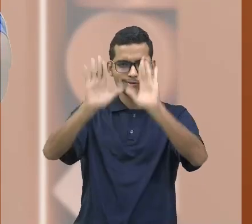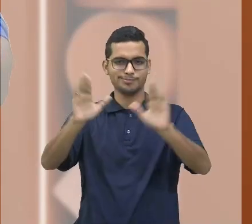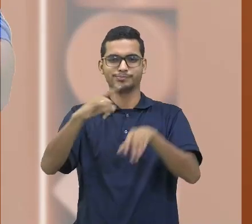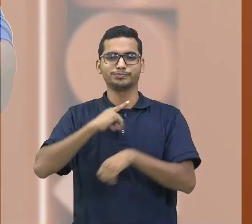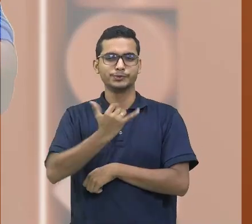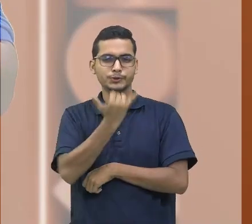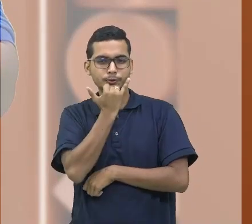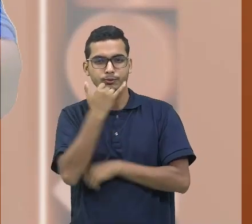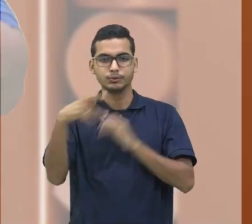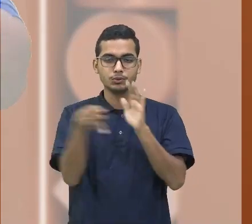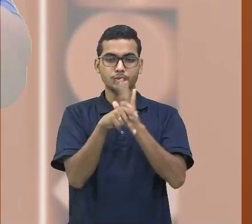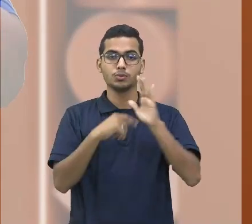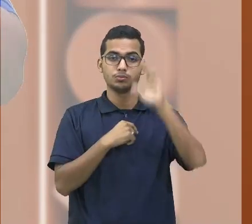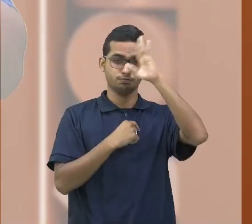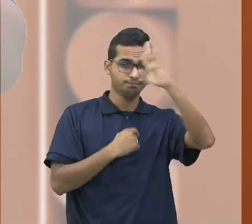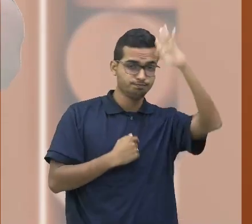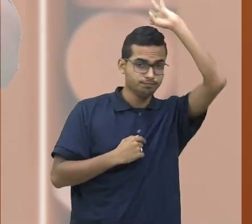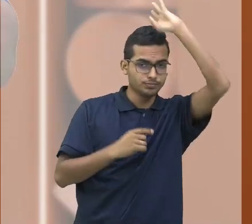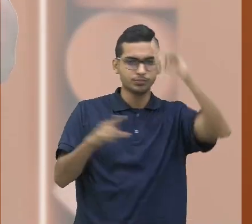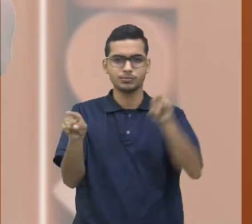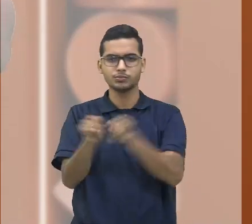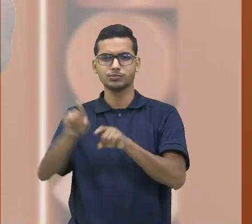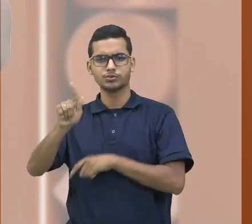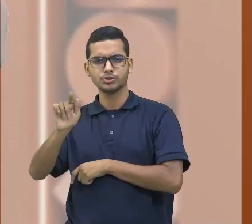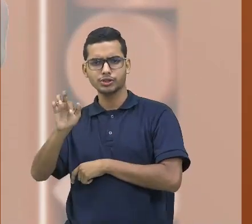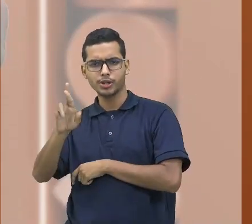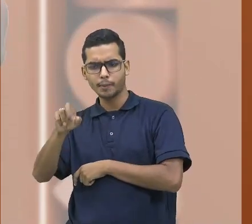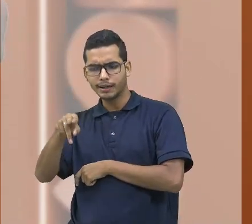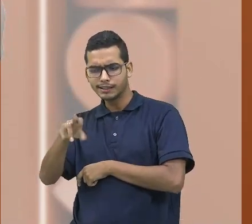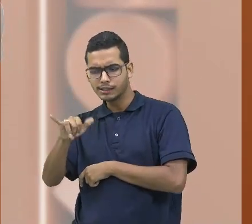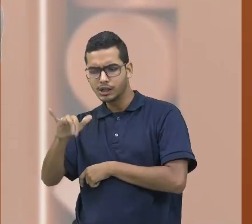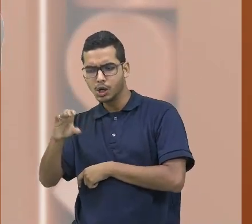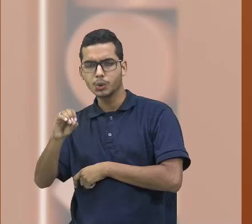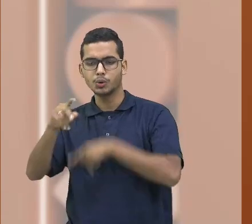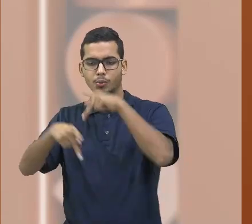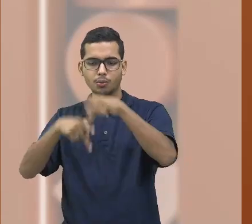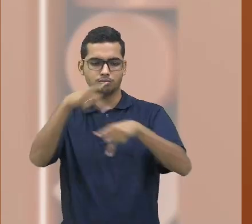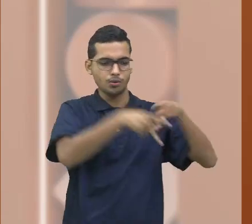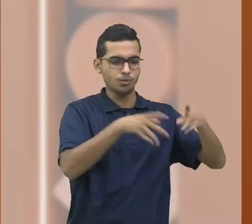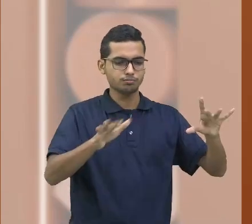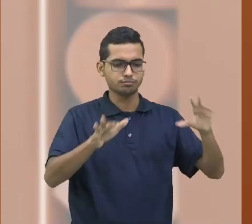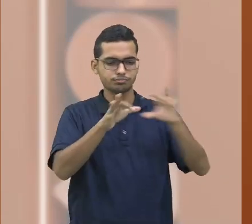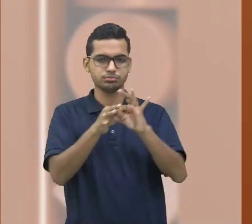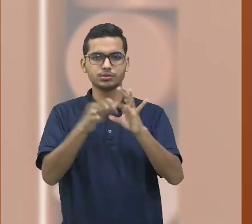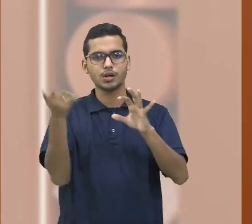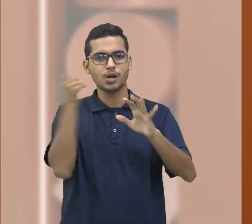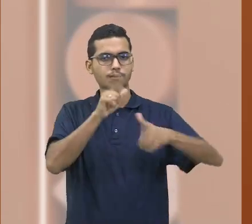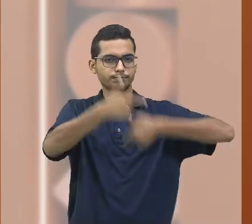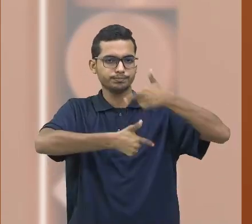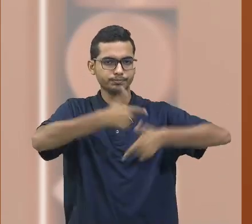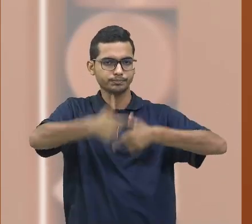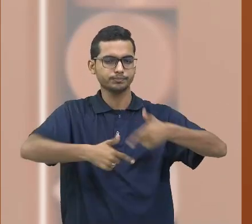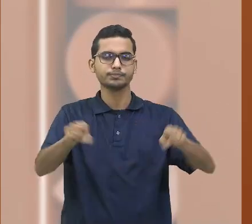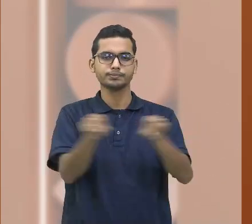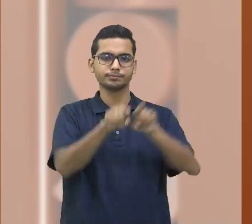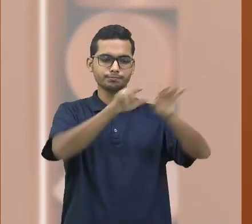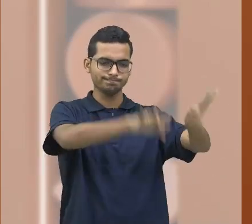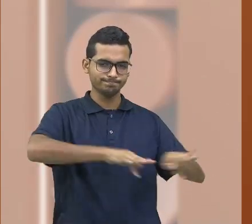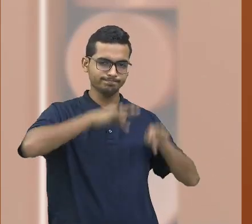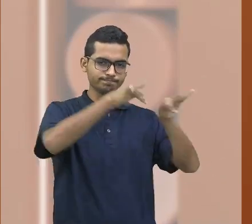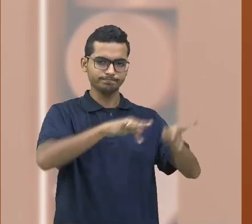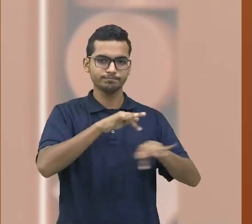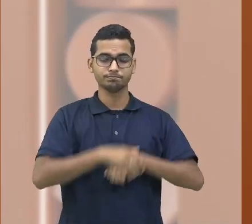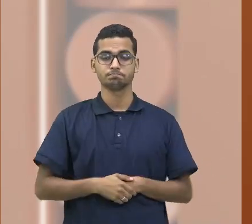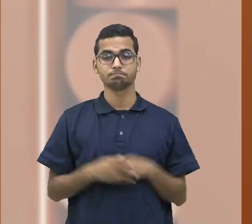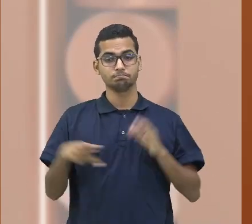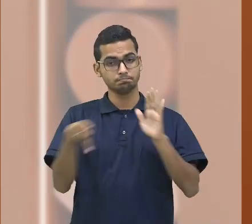os germânicos, tá? Os romanos e germânicos, tá bom? Então nós vamos continuar falando sobre esse período feudal